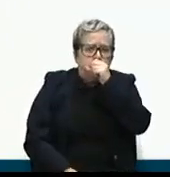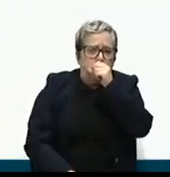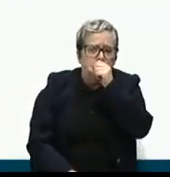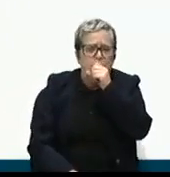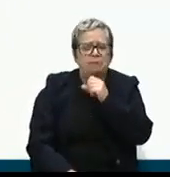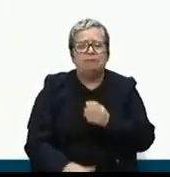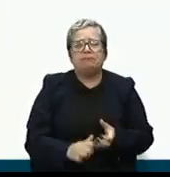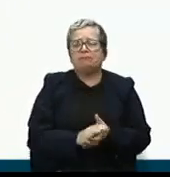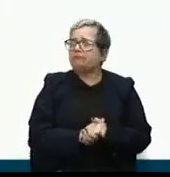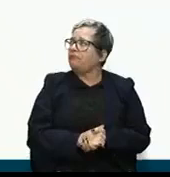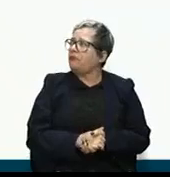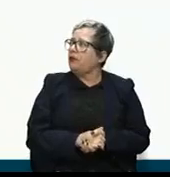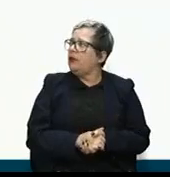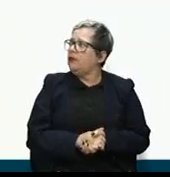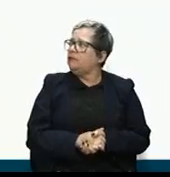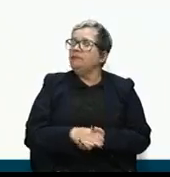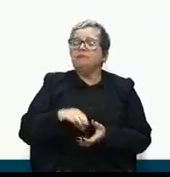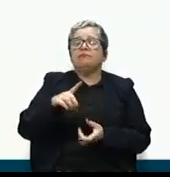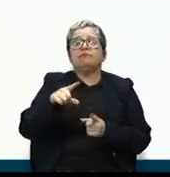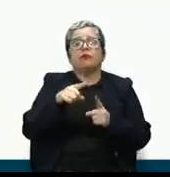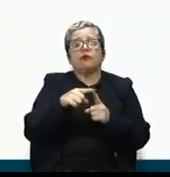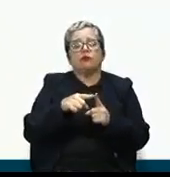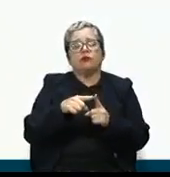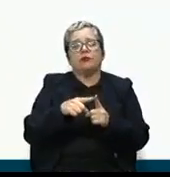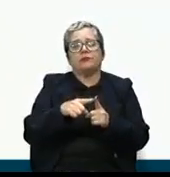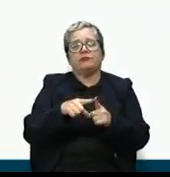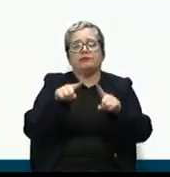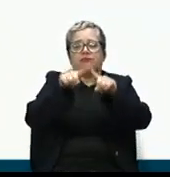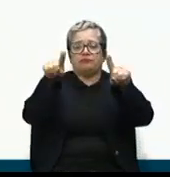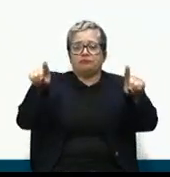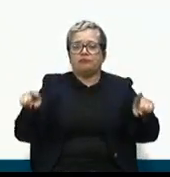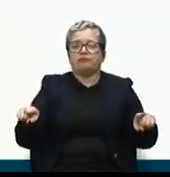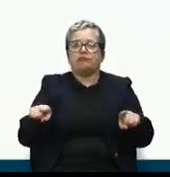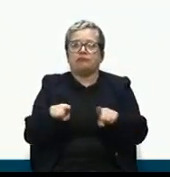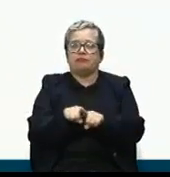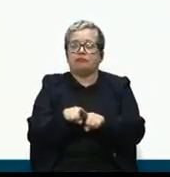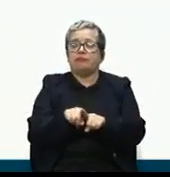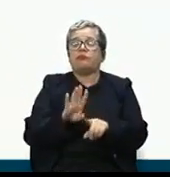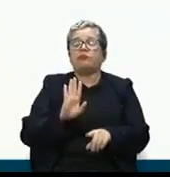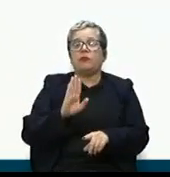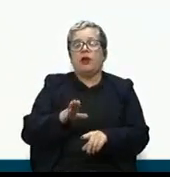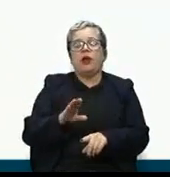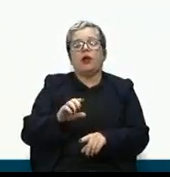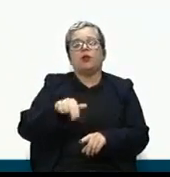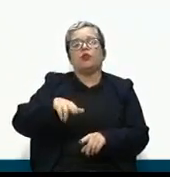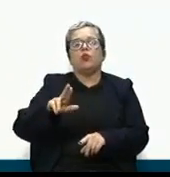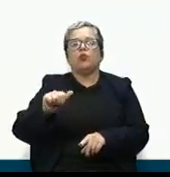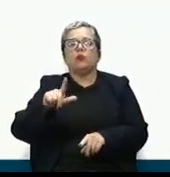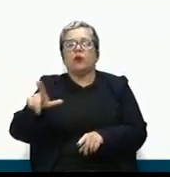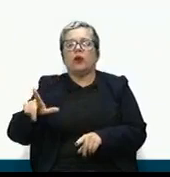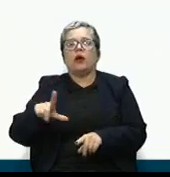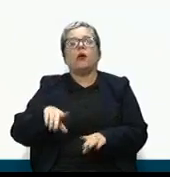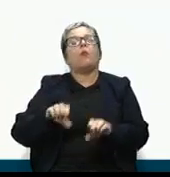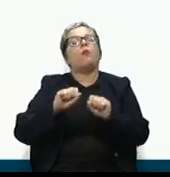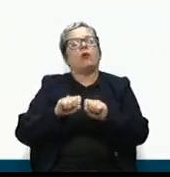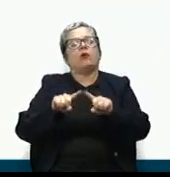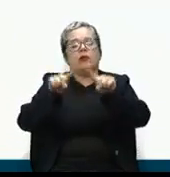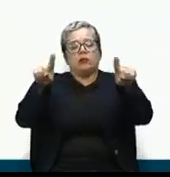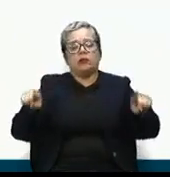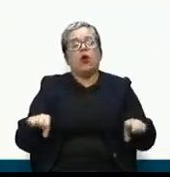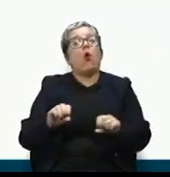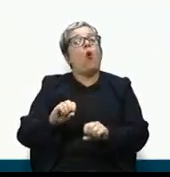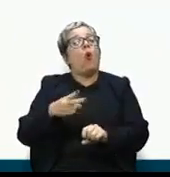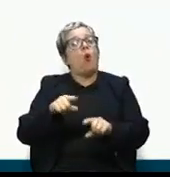nos restringir só do tipo quadrangular. A matriz nula, ela pode ser retangular ou